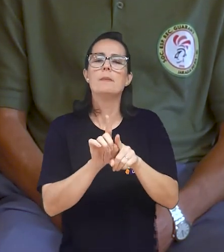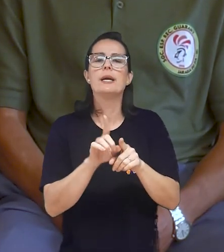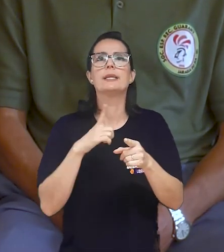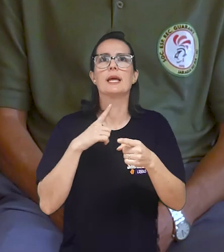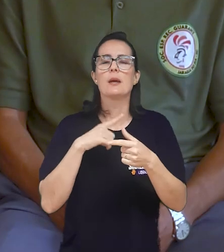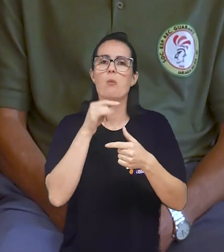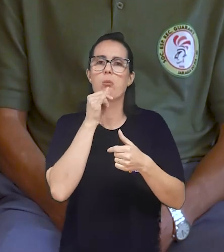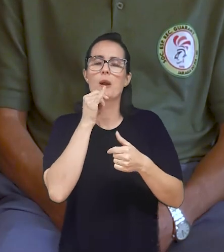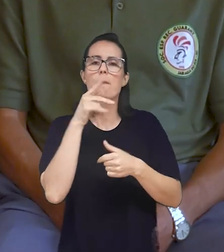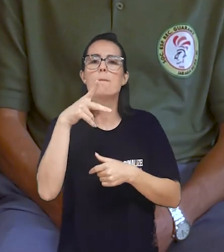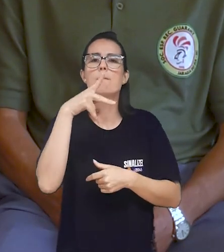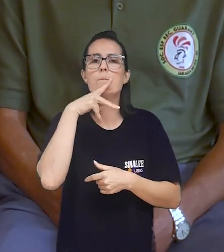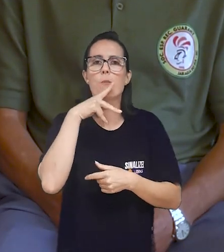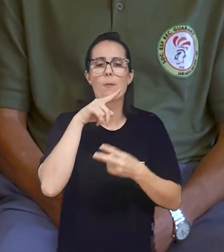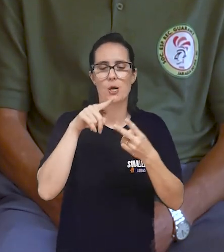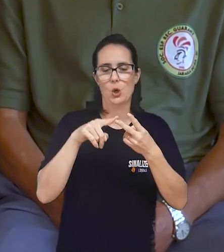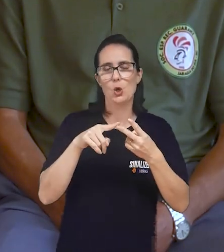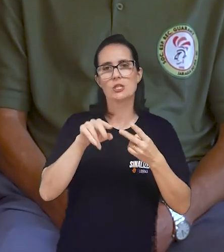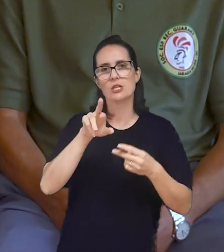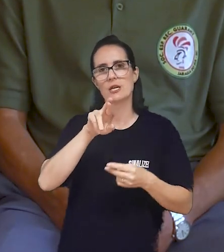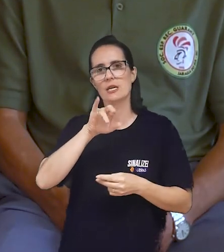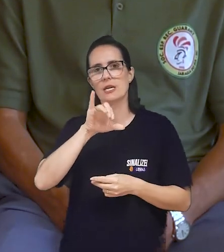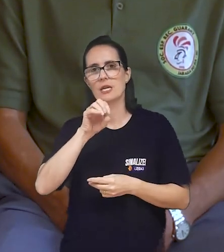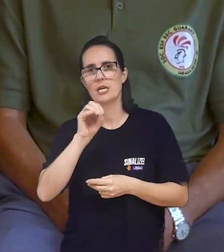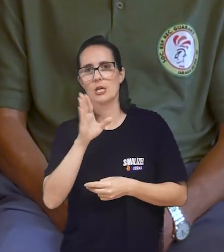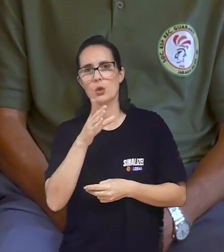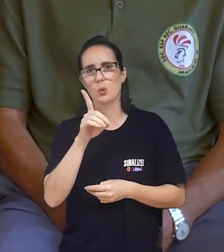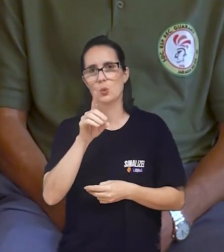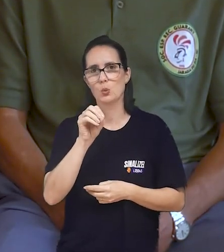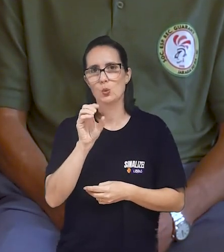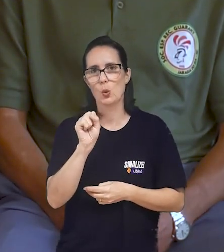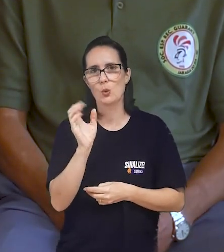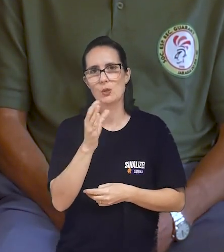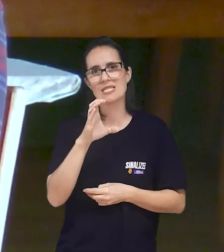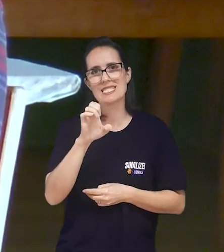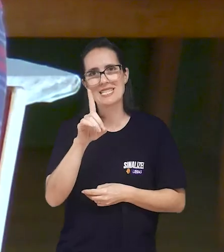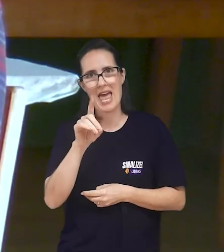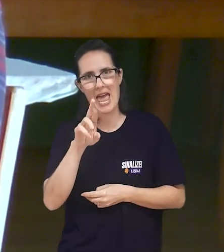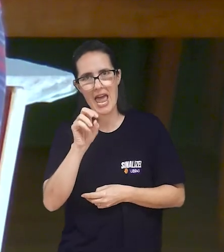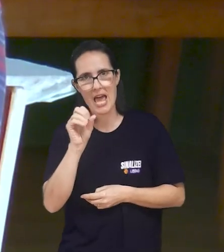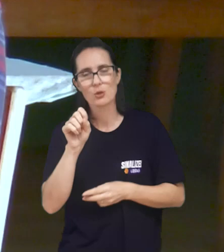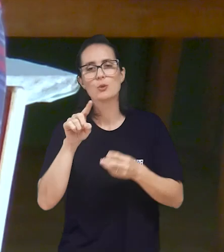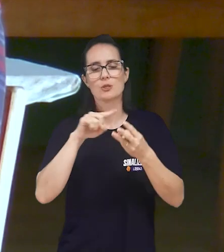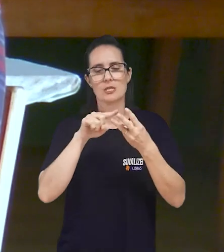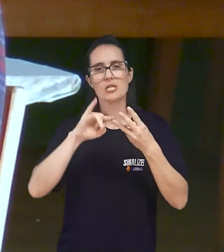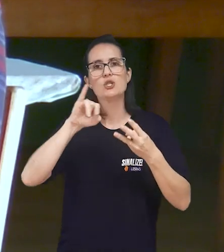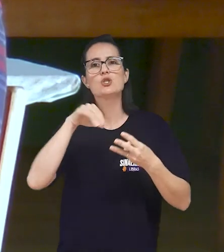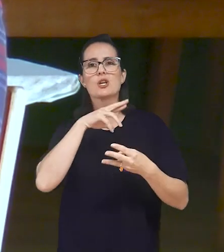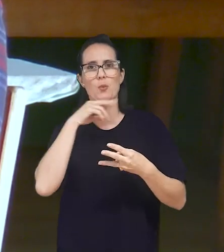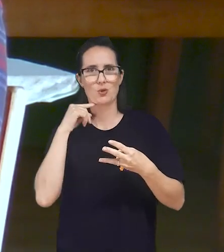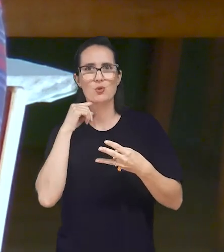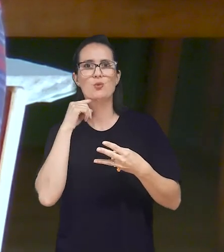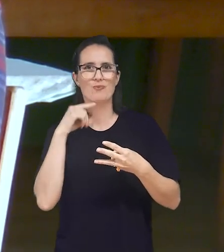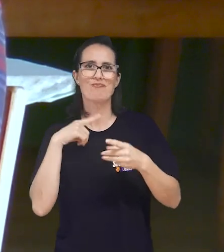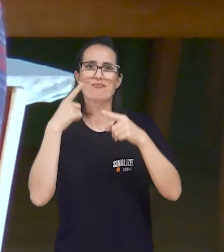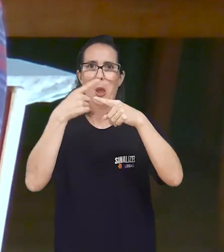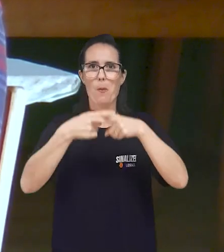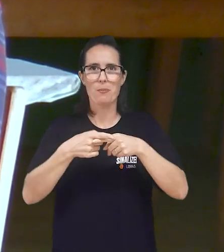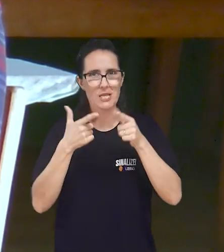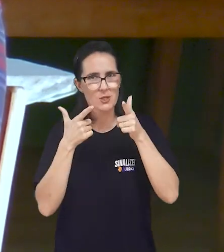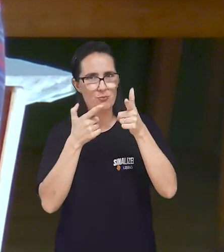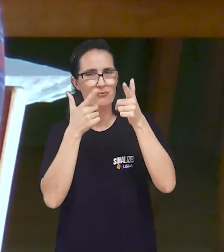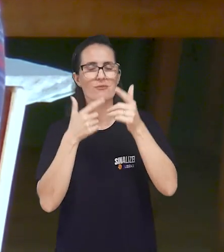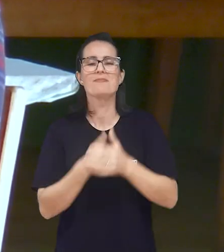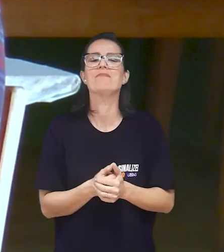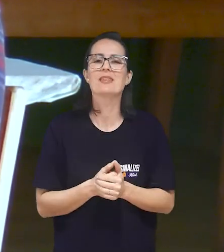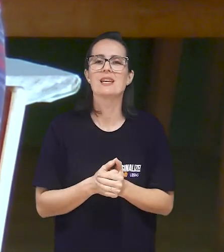intermunicipal, onde tem sociedades de Pomerode e uma de Rio dos Cerdos e nós de Jaraguá do Sul. E de que maneiras a sociedade guarani